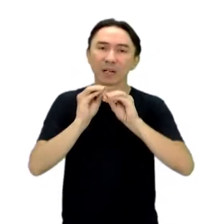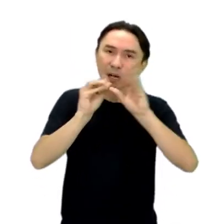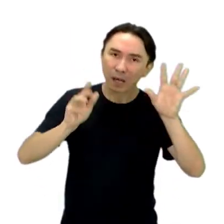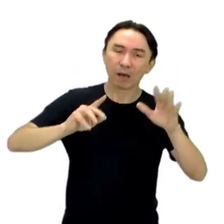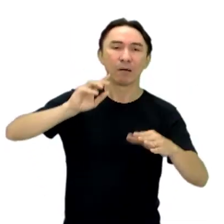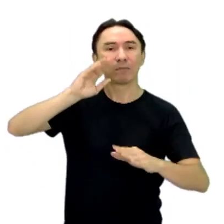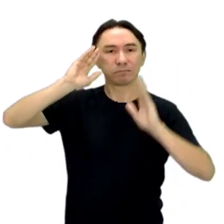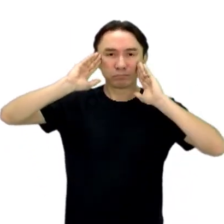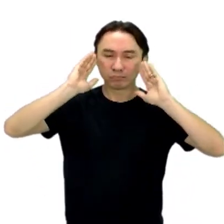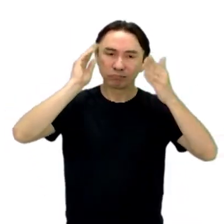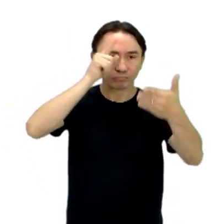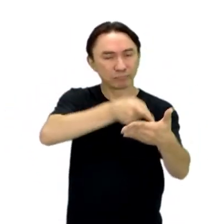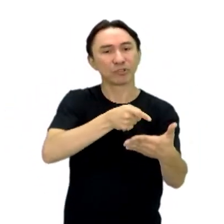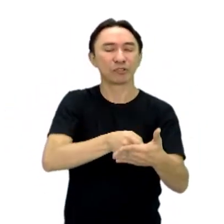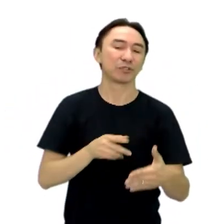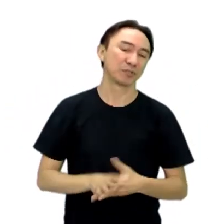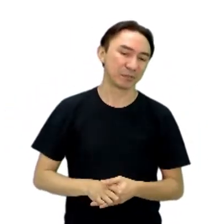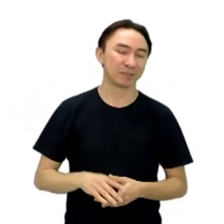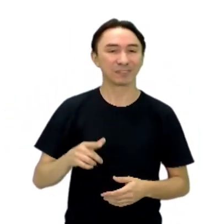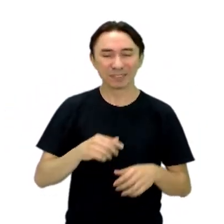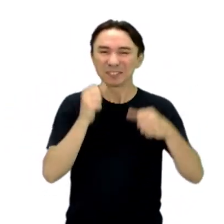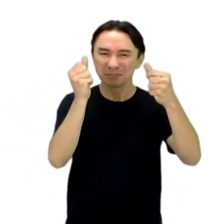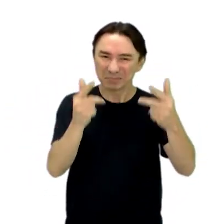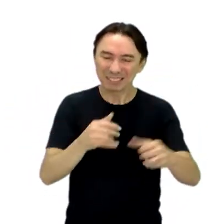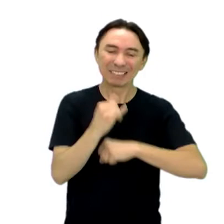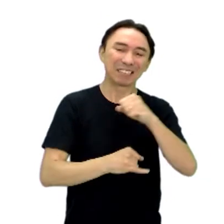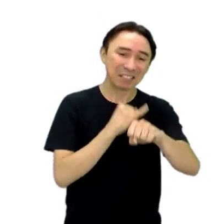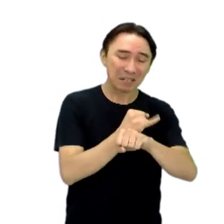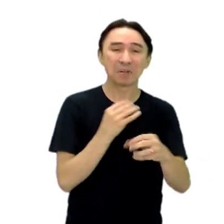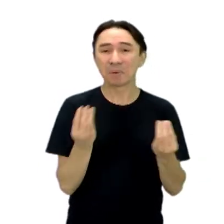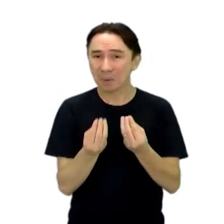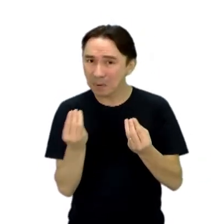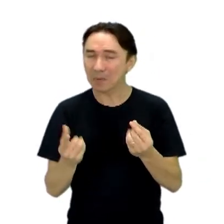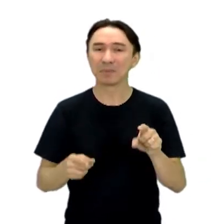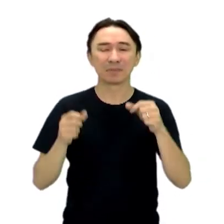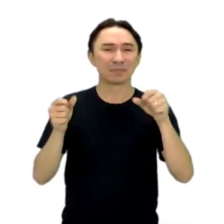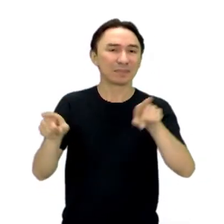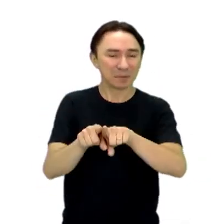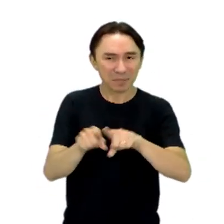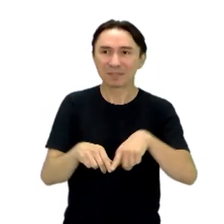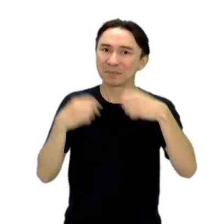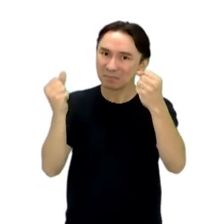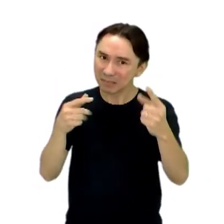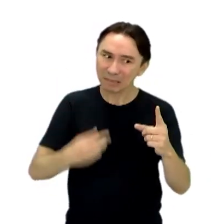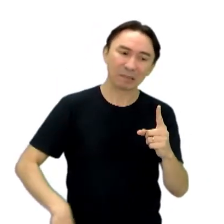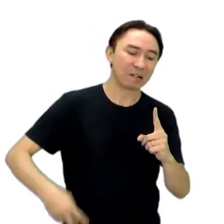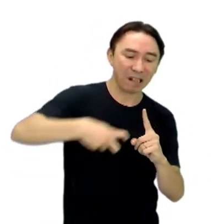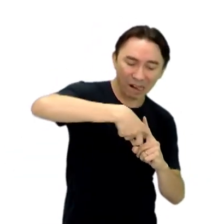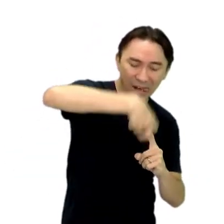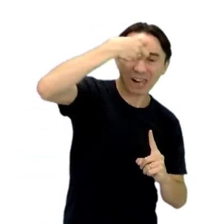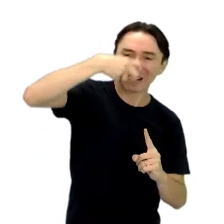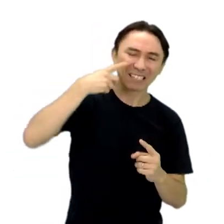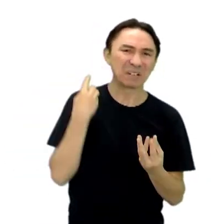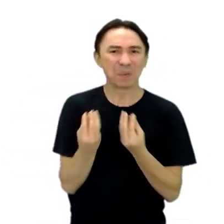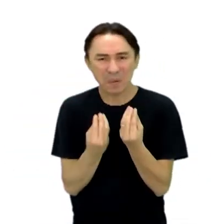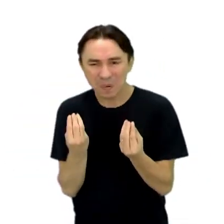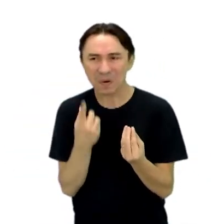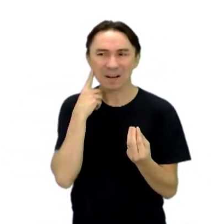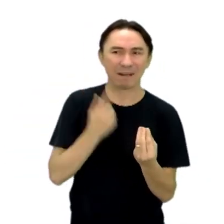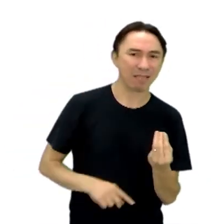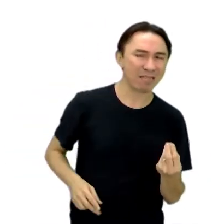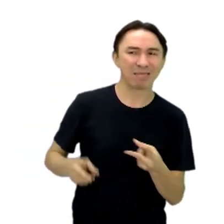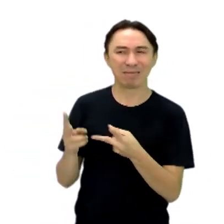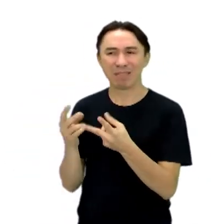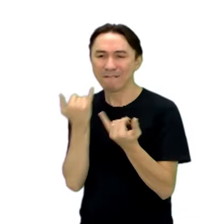da internet e revela como os hackers e os crackers trabalham para obter informações super secretas escondidas na